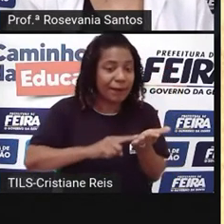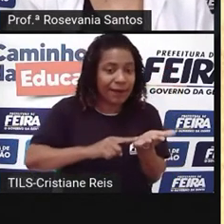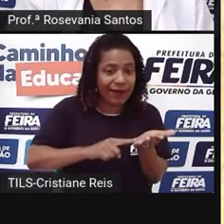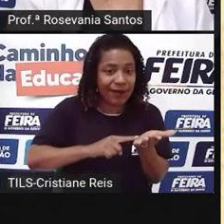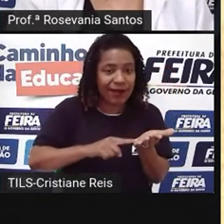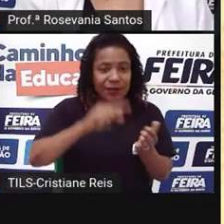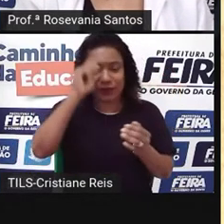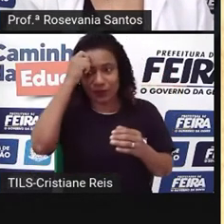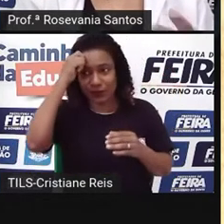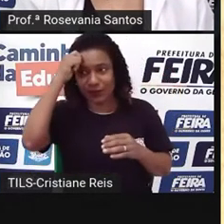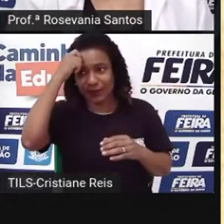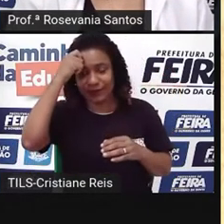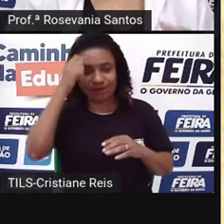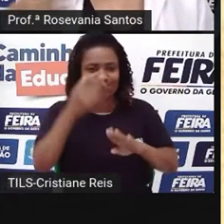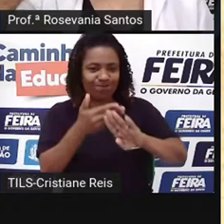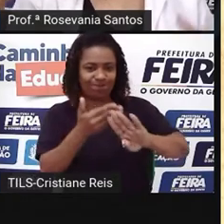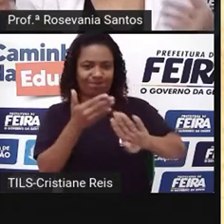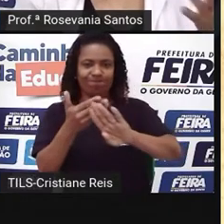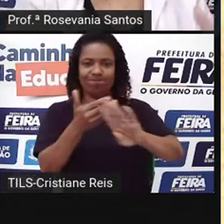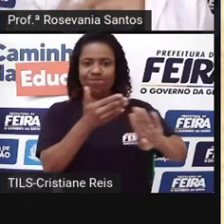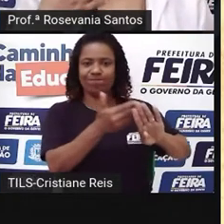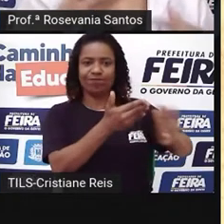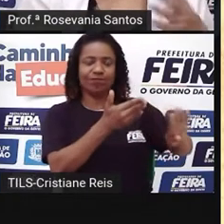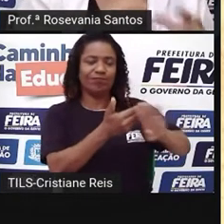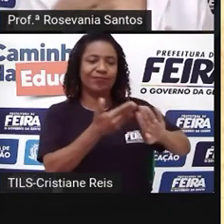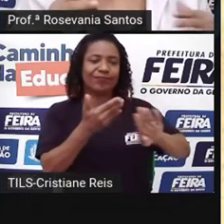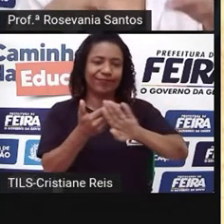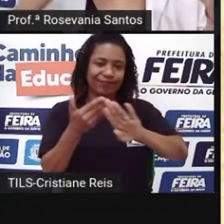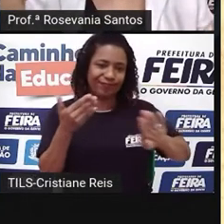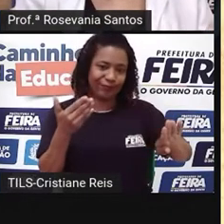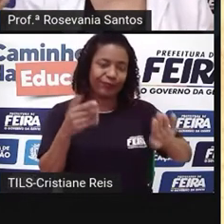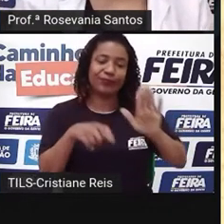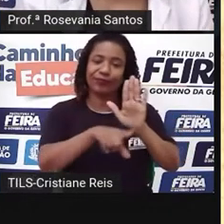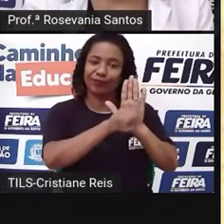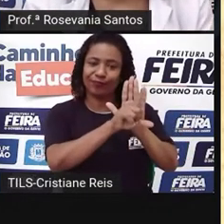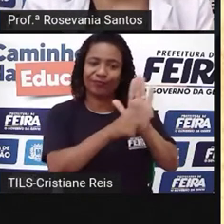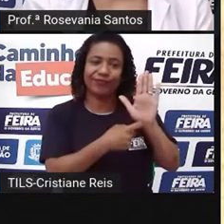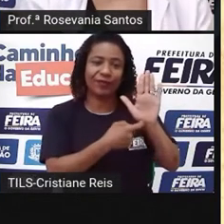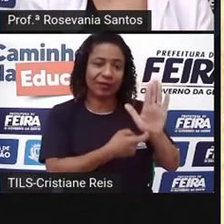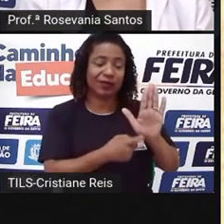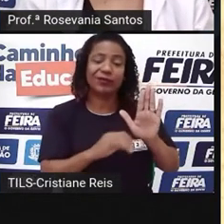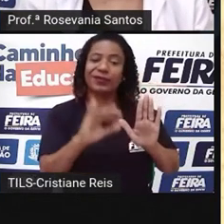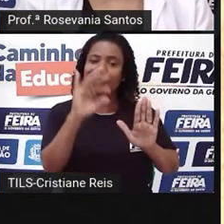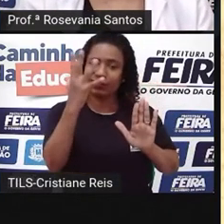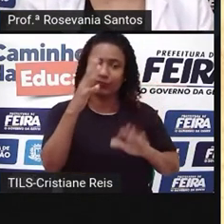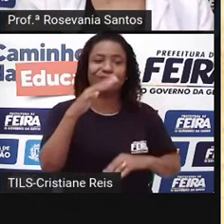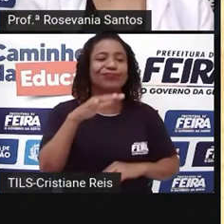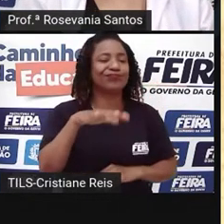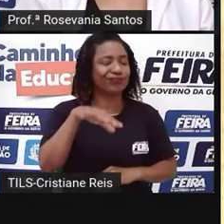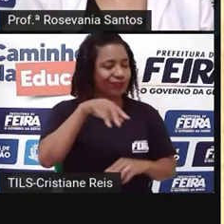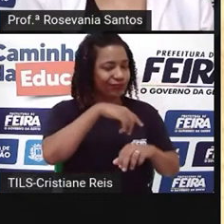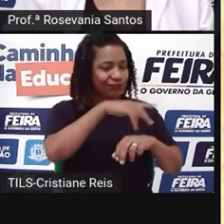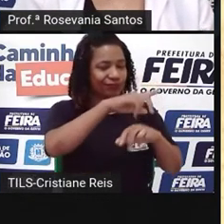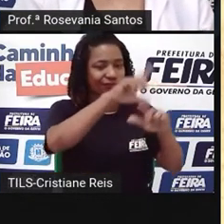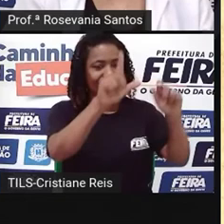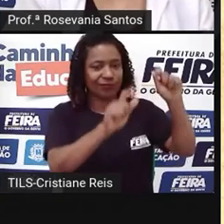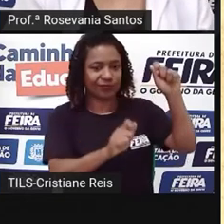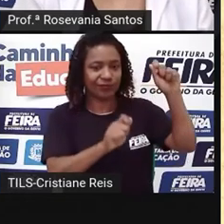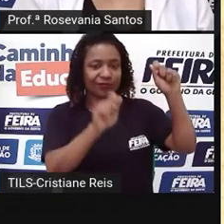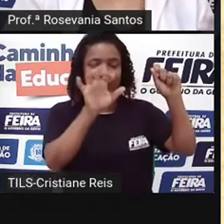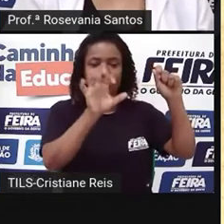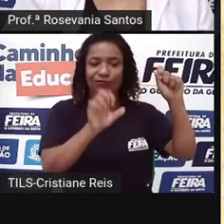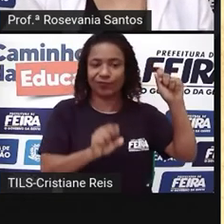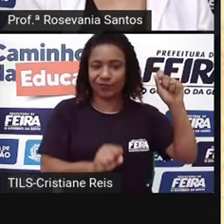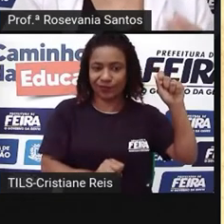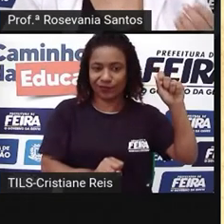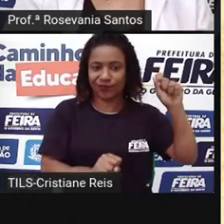até quando estuda, né, ouve falar de Nelson Mandela e tudo, a gente estuda um pouco a história, né, da África do Sul,